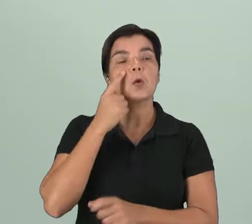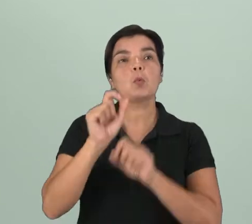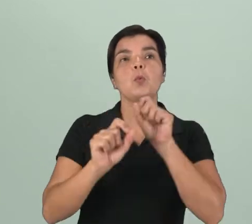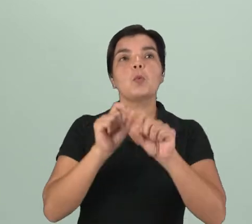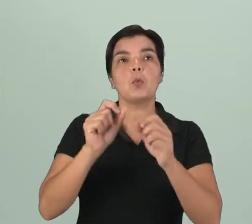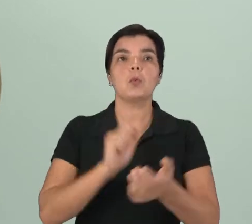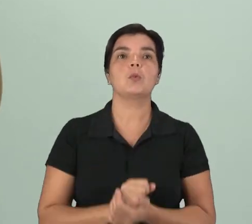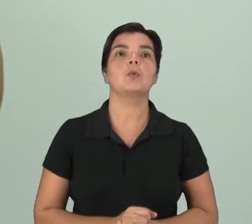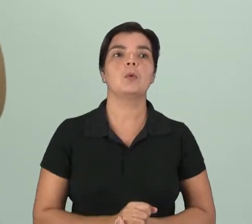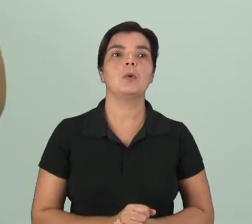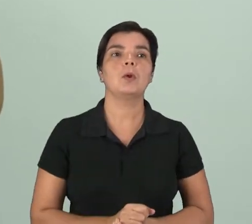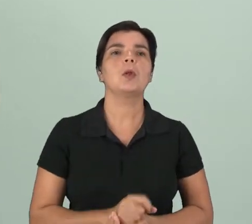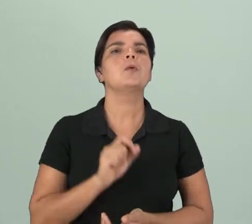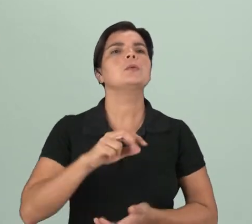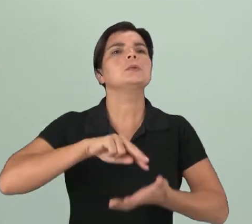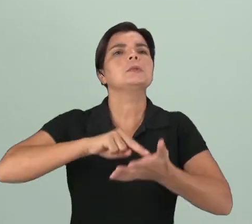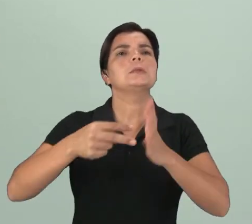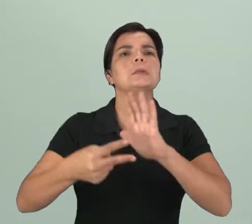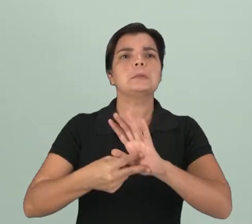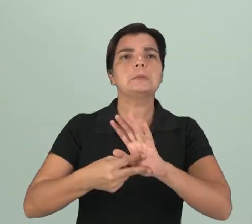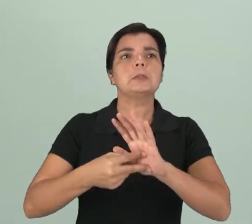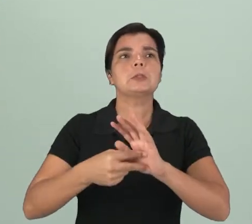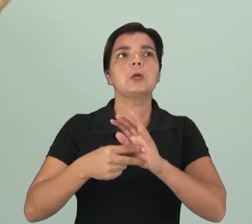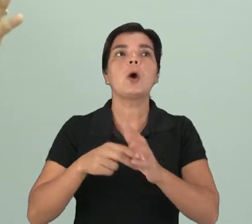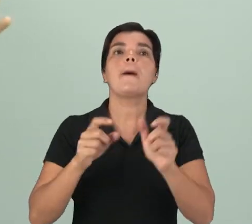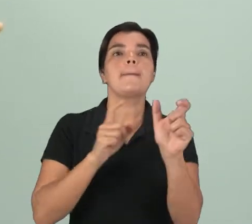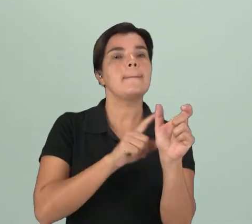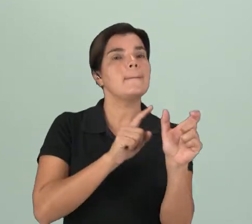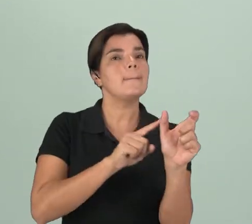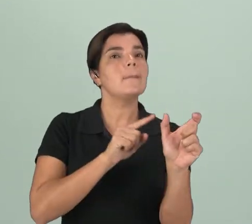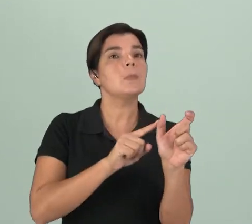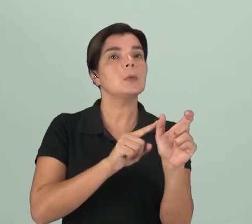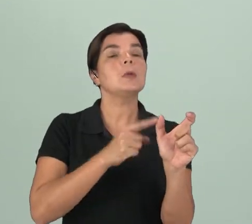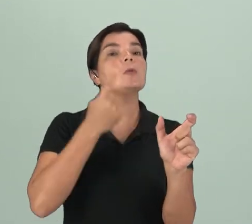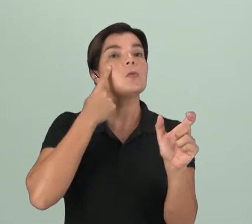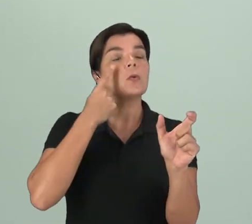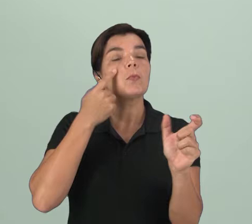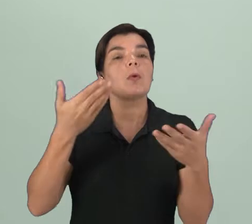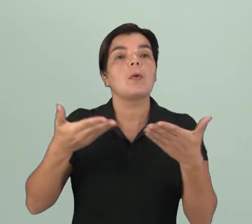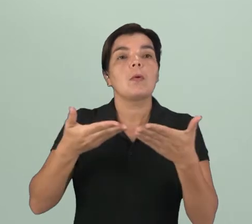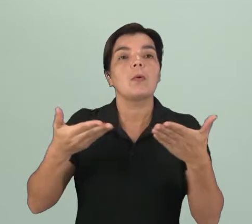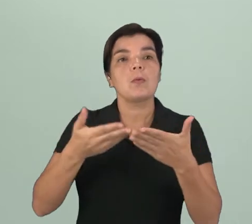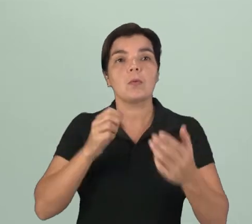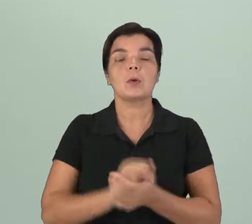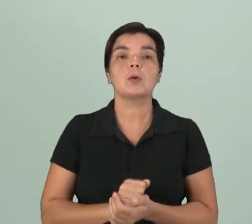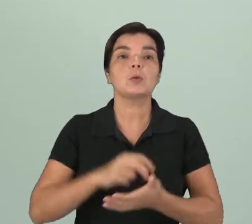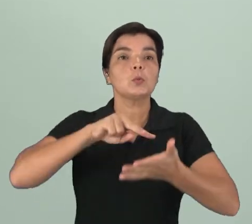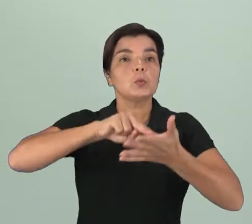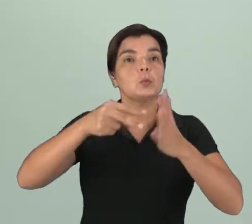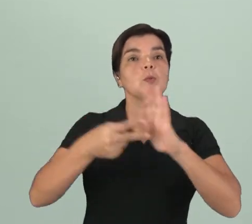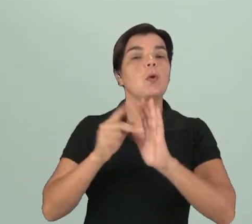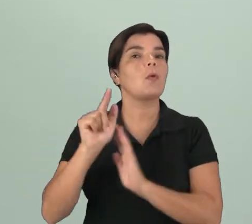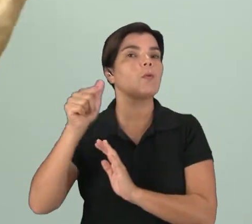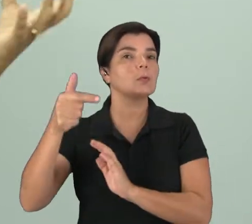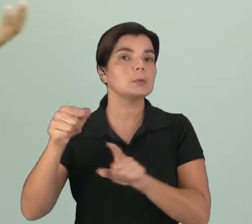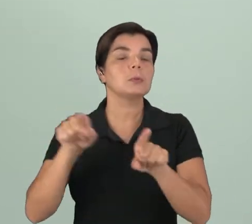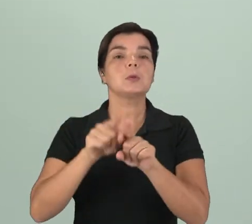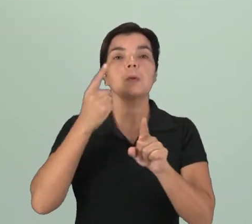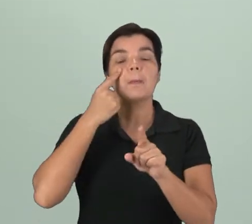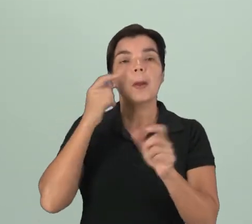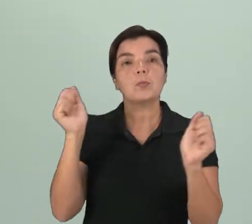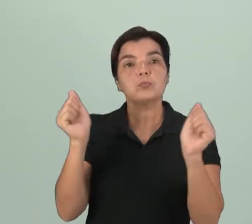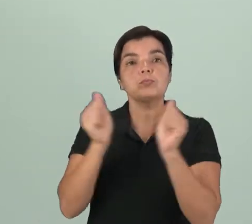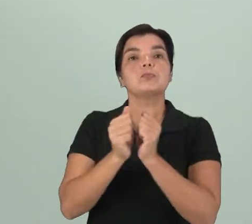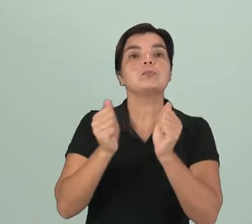viu o que significa literalmente essa palavra e a gente vai ver agora o significado de outras para a gente